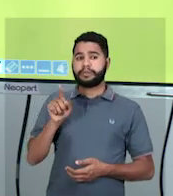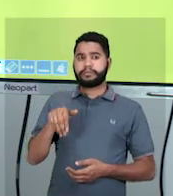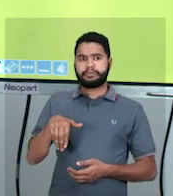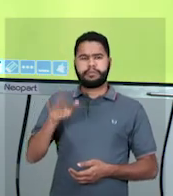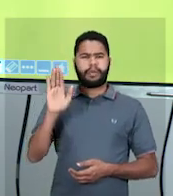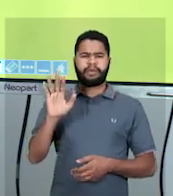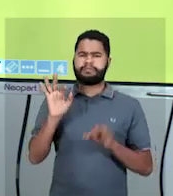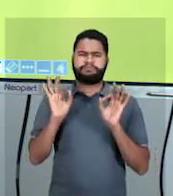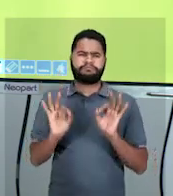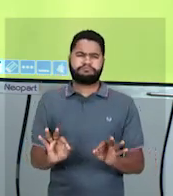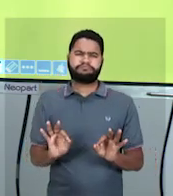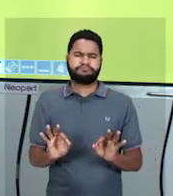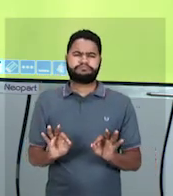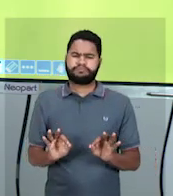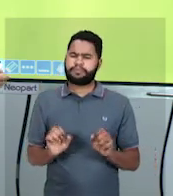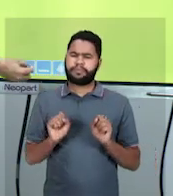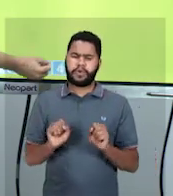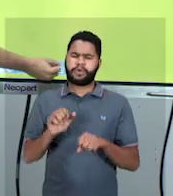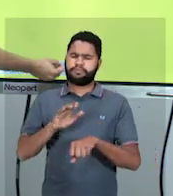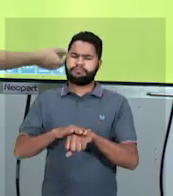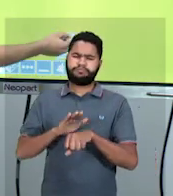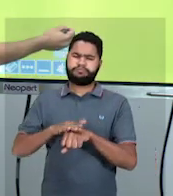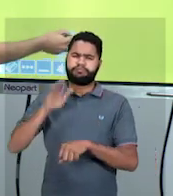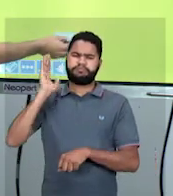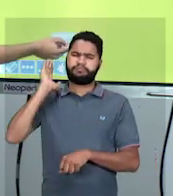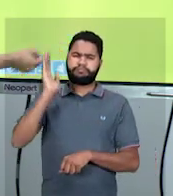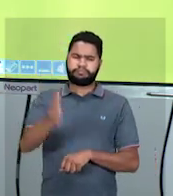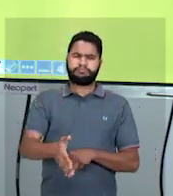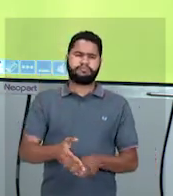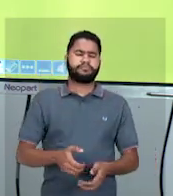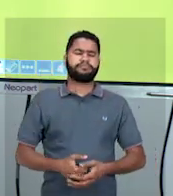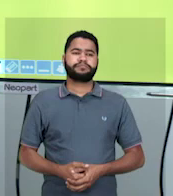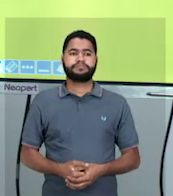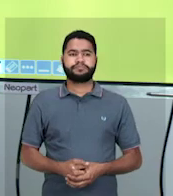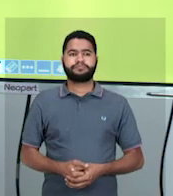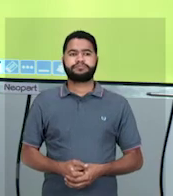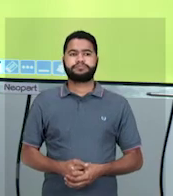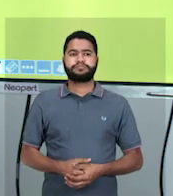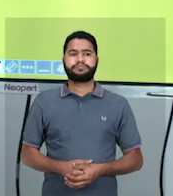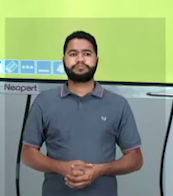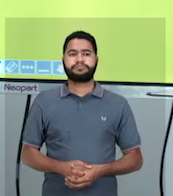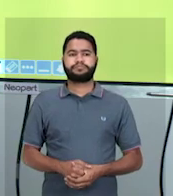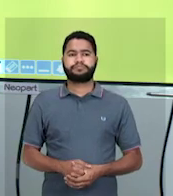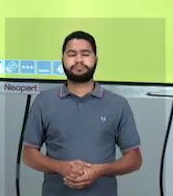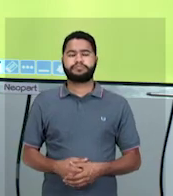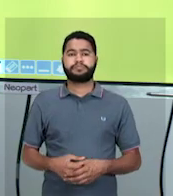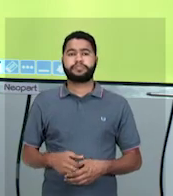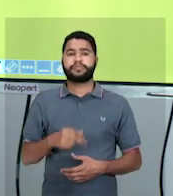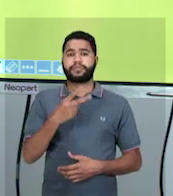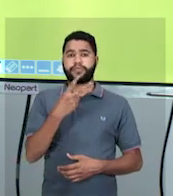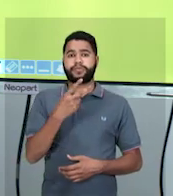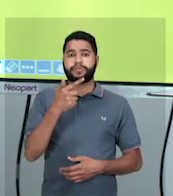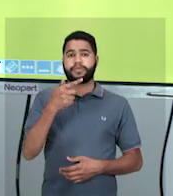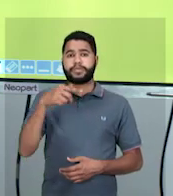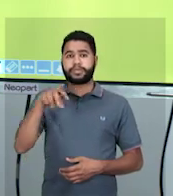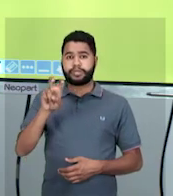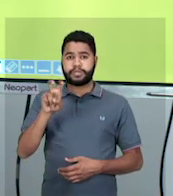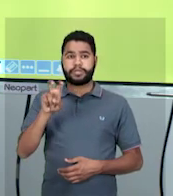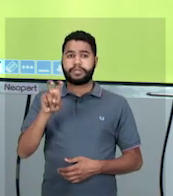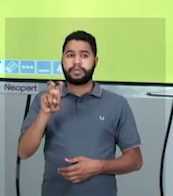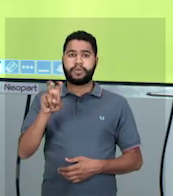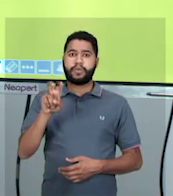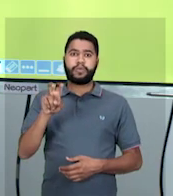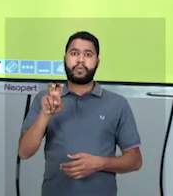óbvios pode fazer de cabeça pode colocar só um resposta nessa O resultado 275/75